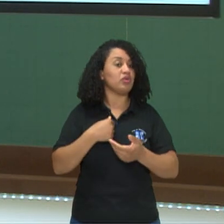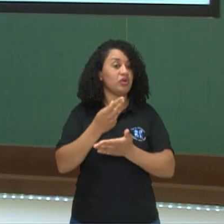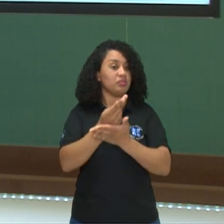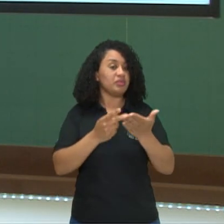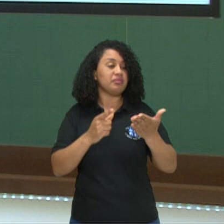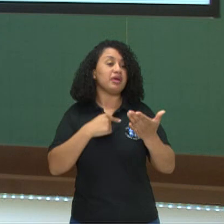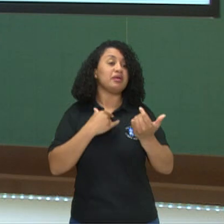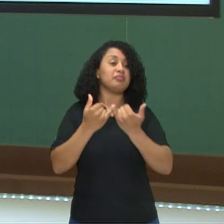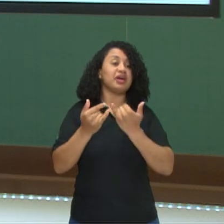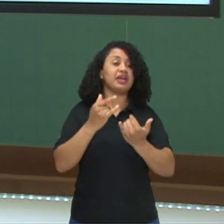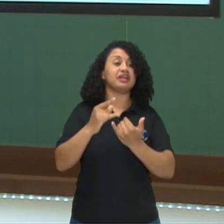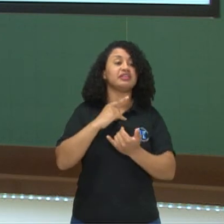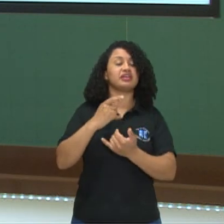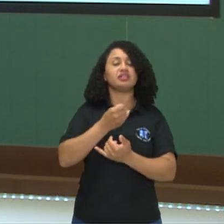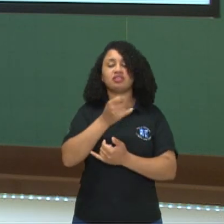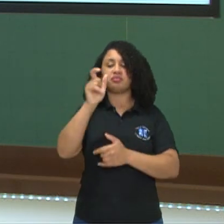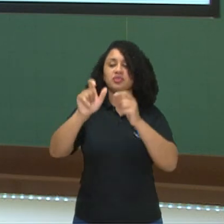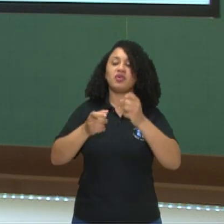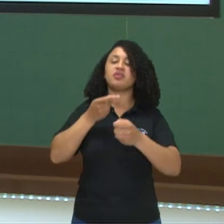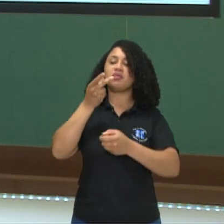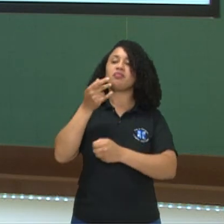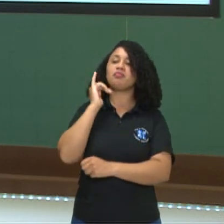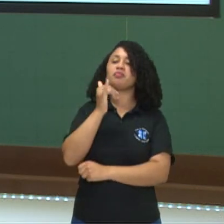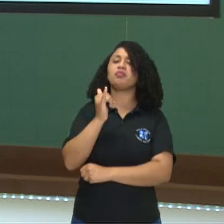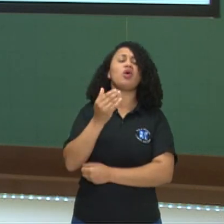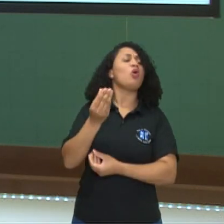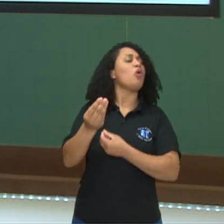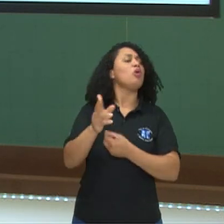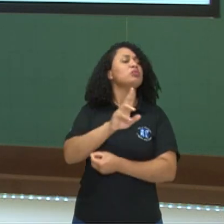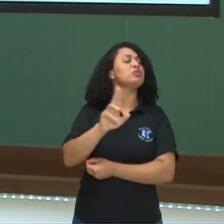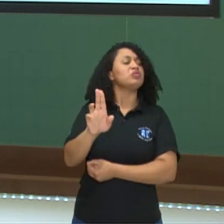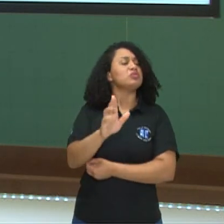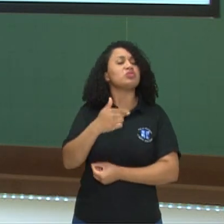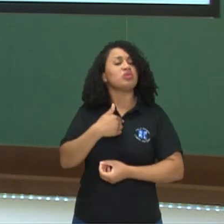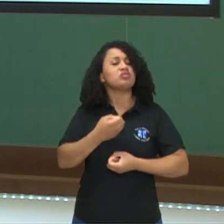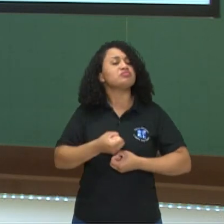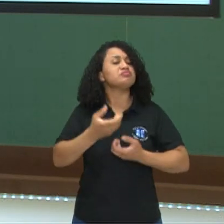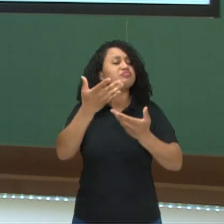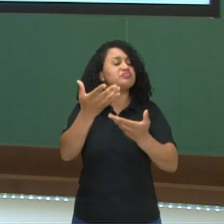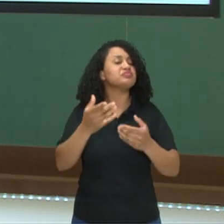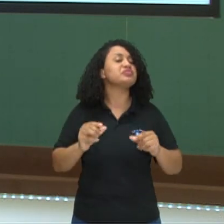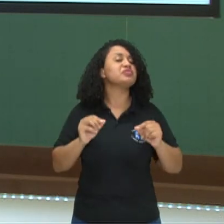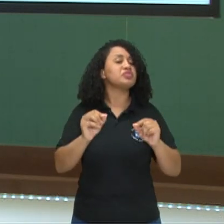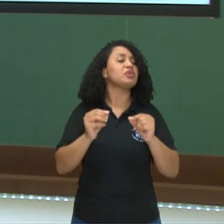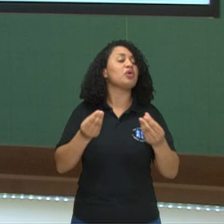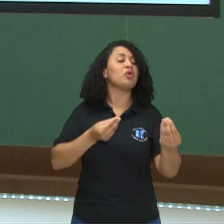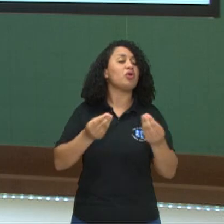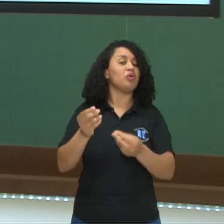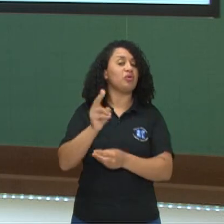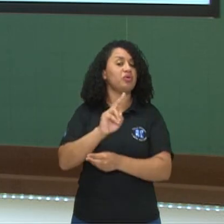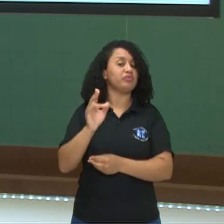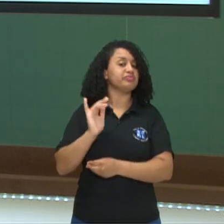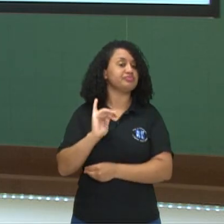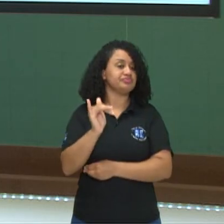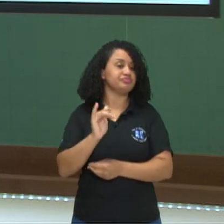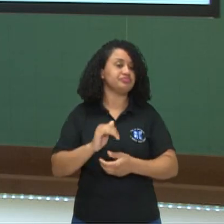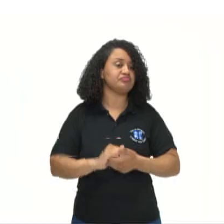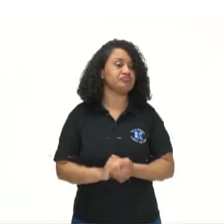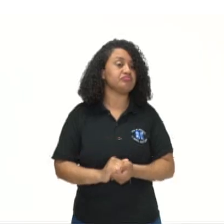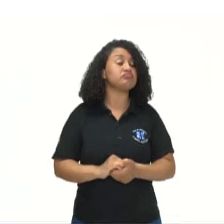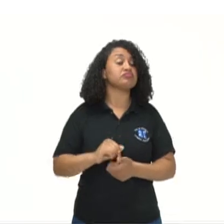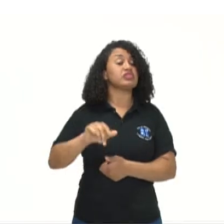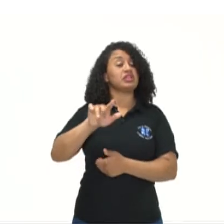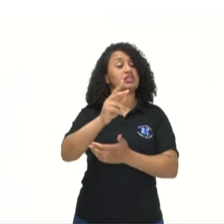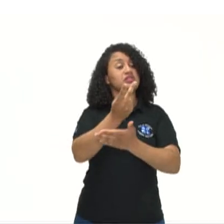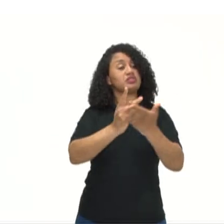parece que tem alguém, né, falando, narrando ali. Como é o nome que nós damos para a voz expressa nesses poemas? No caso